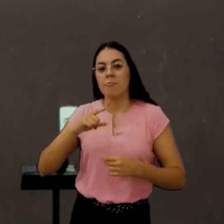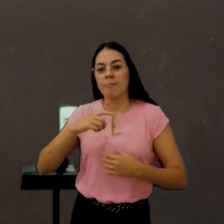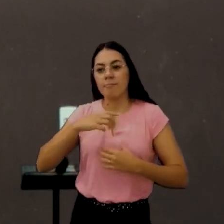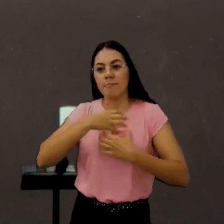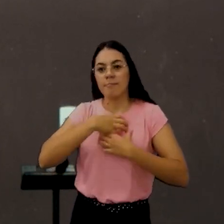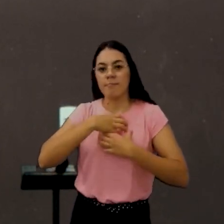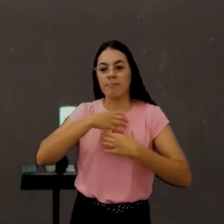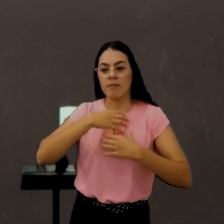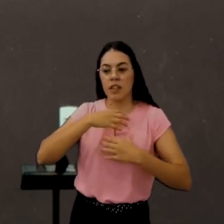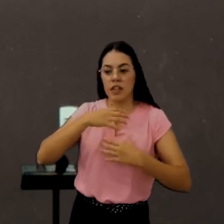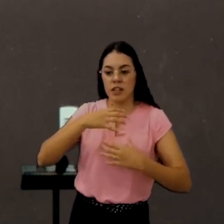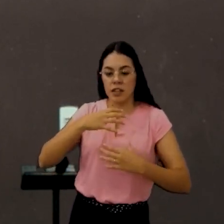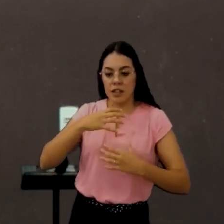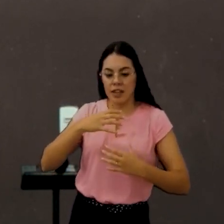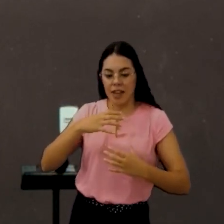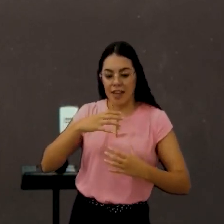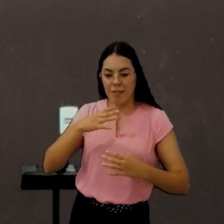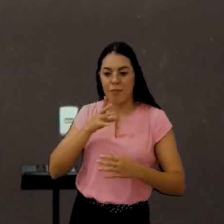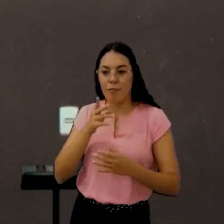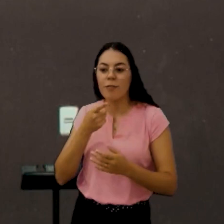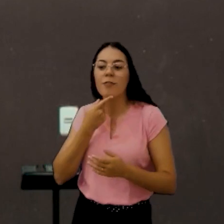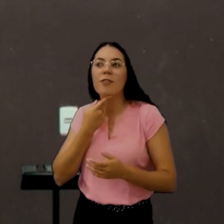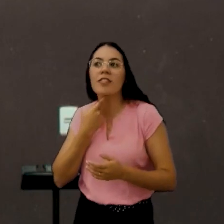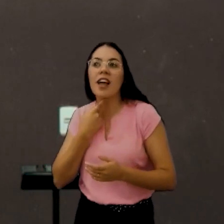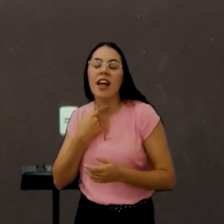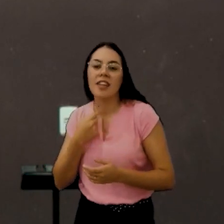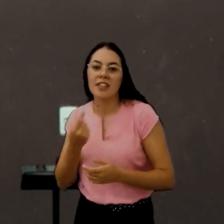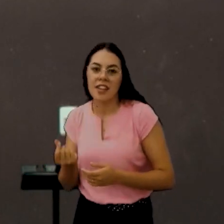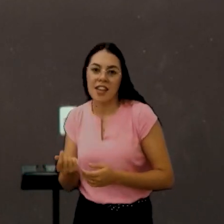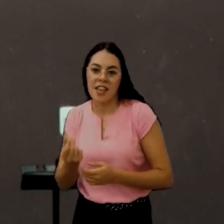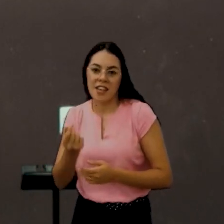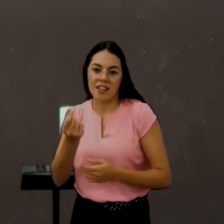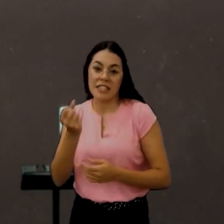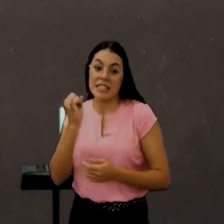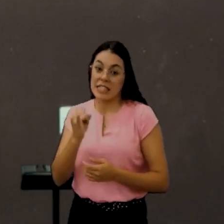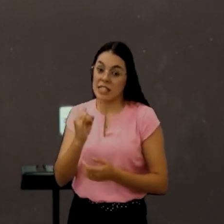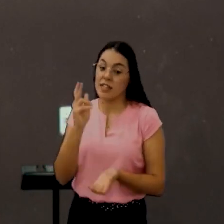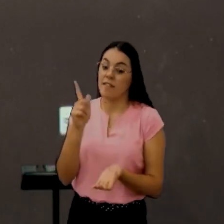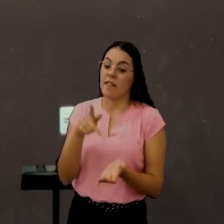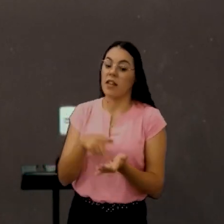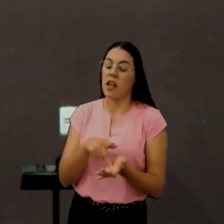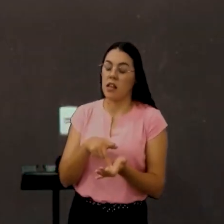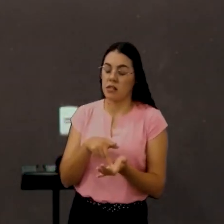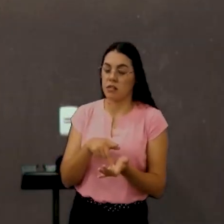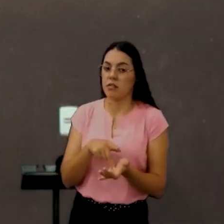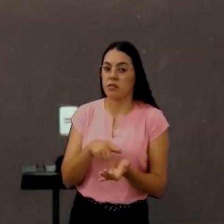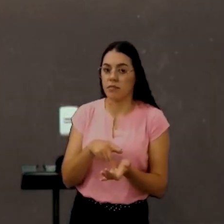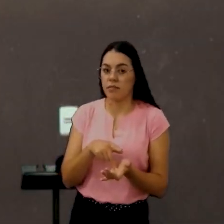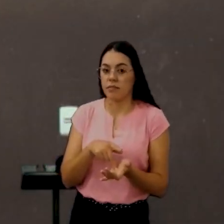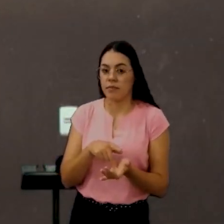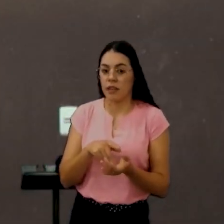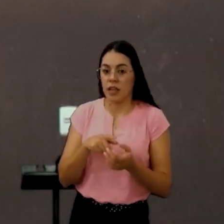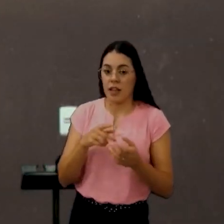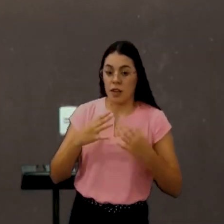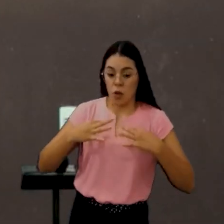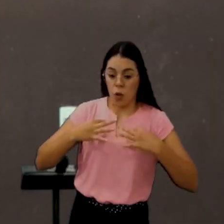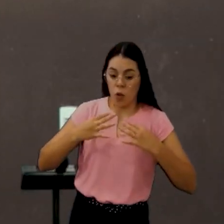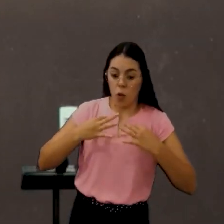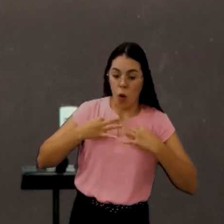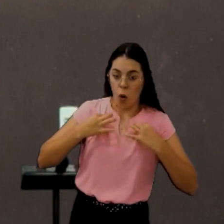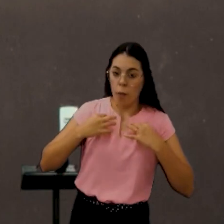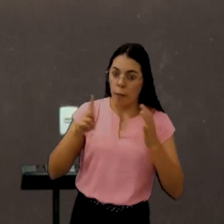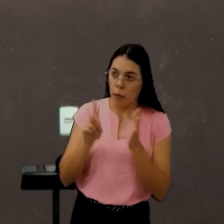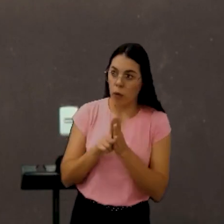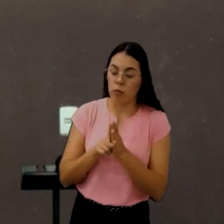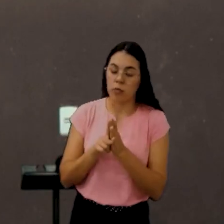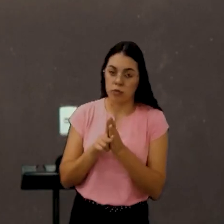da nossa habitação celestial. Se de fato formos encontrados vestidos e não nus.